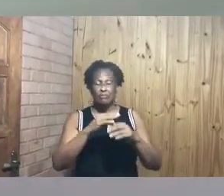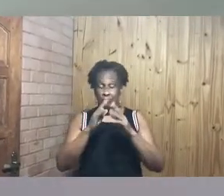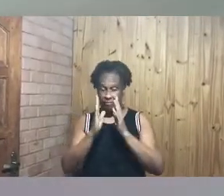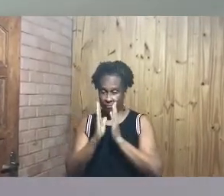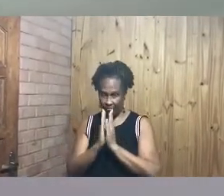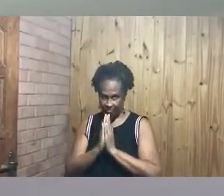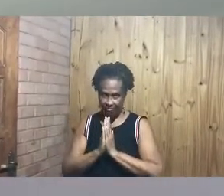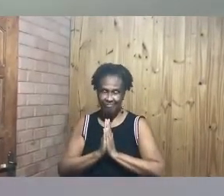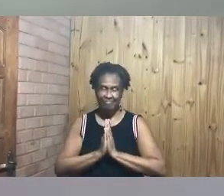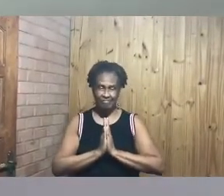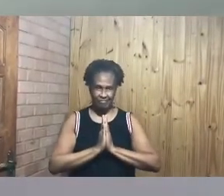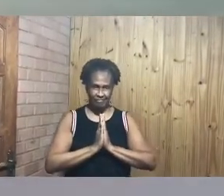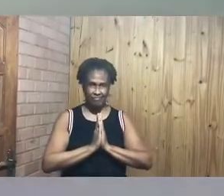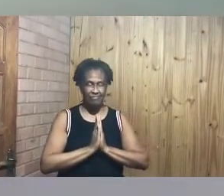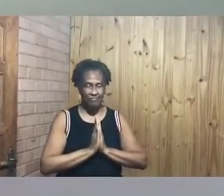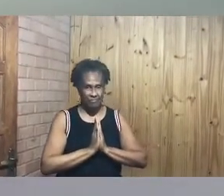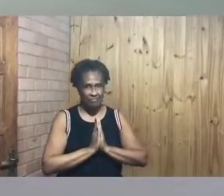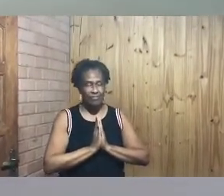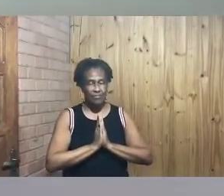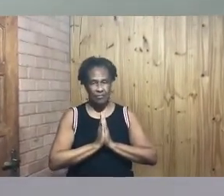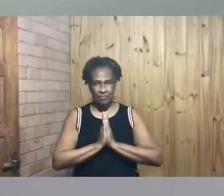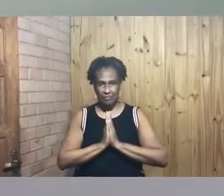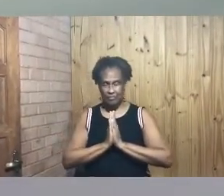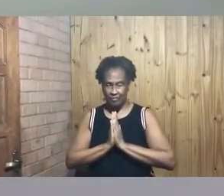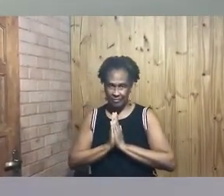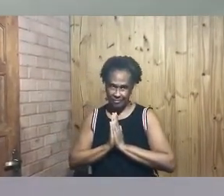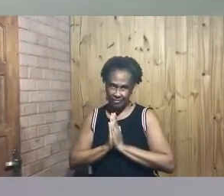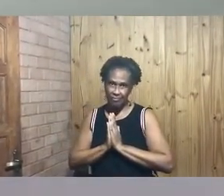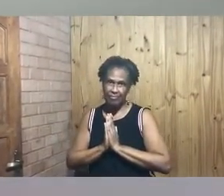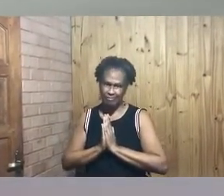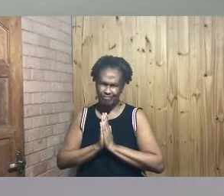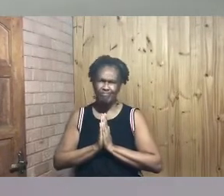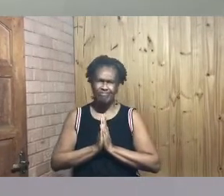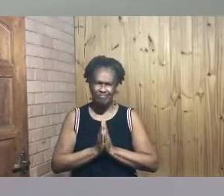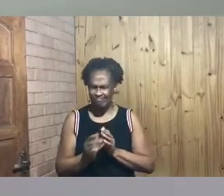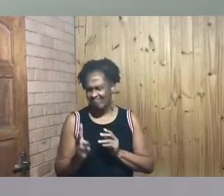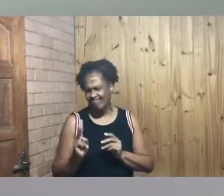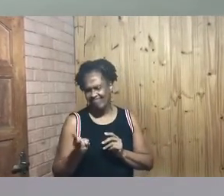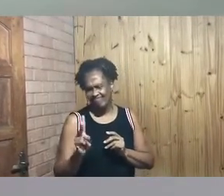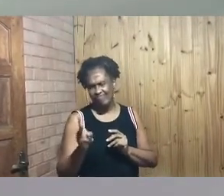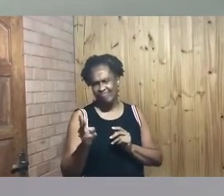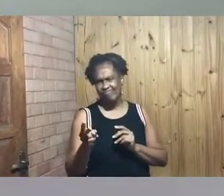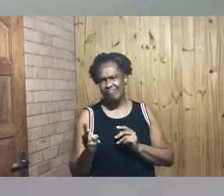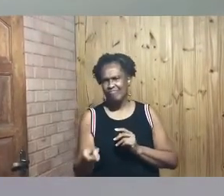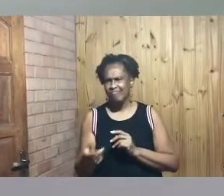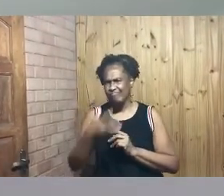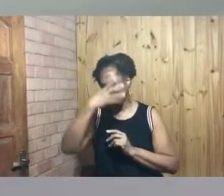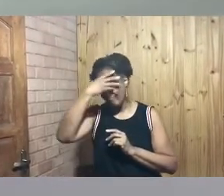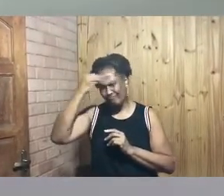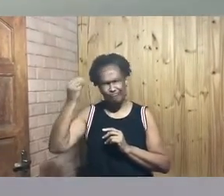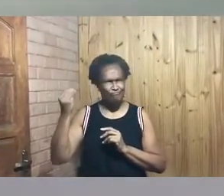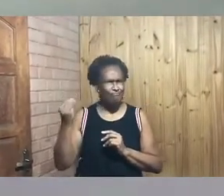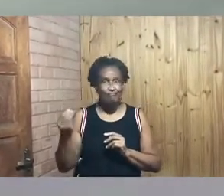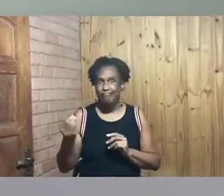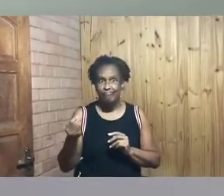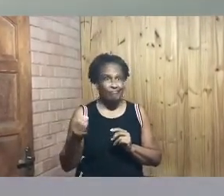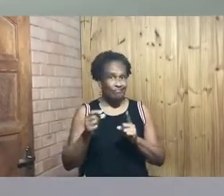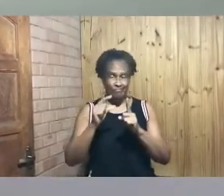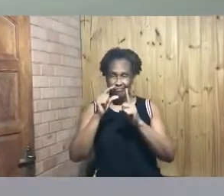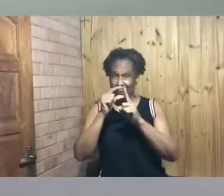Marias que eu rezava, eu sempre engolia